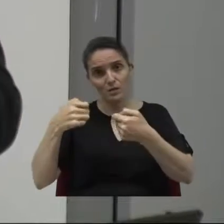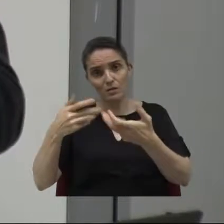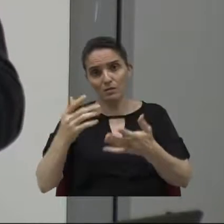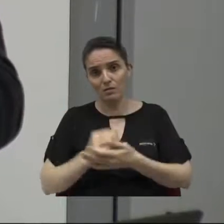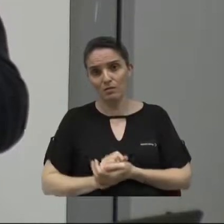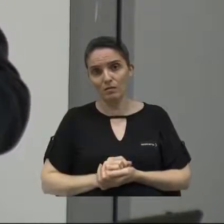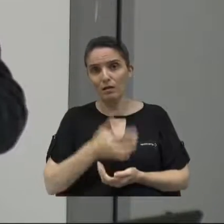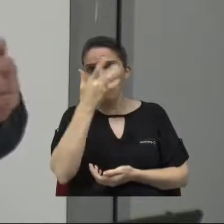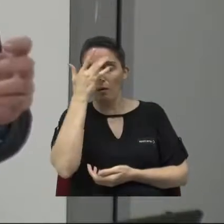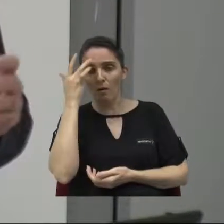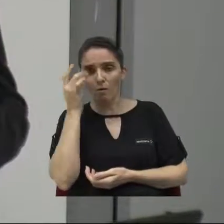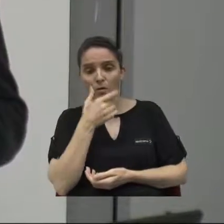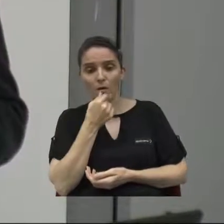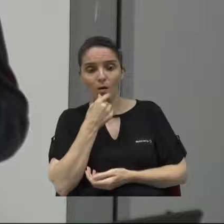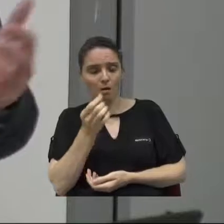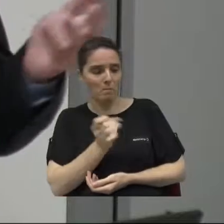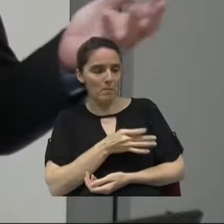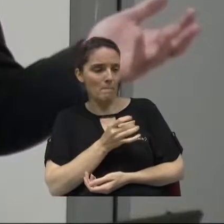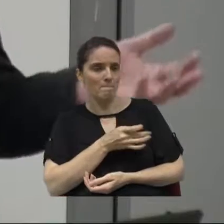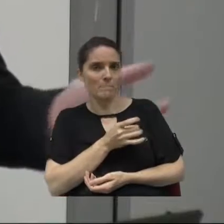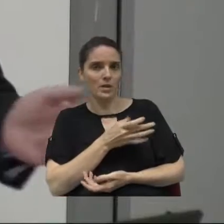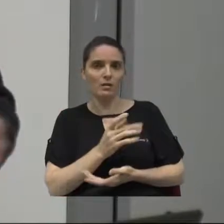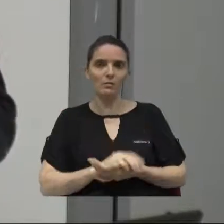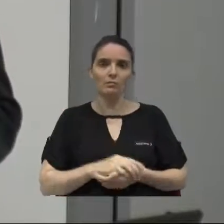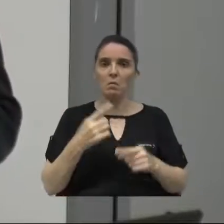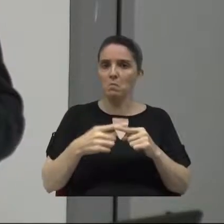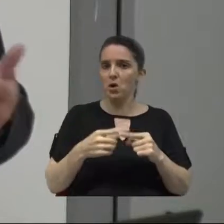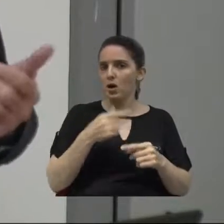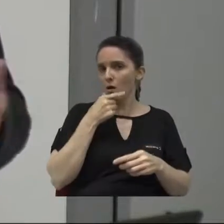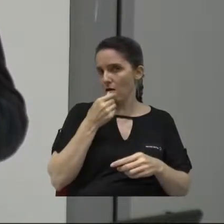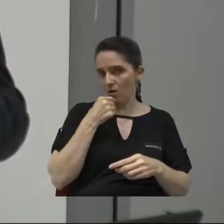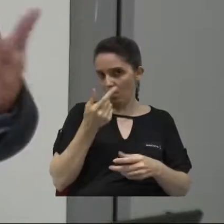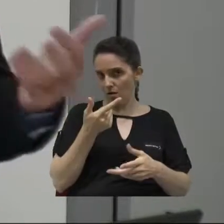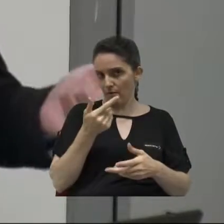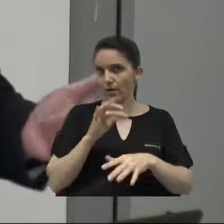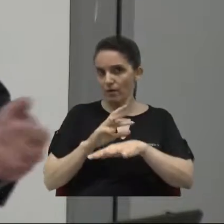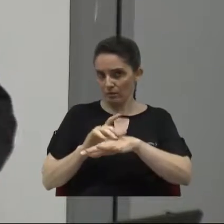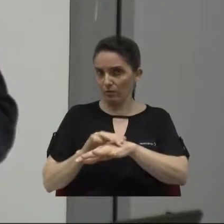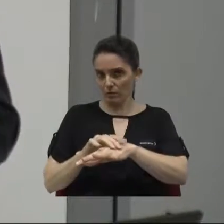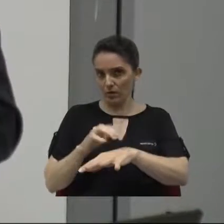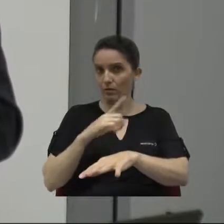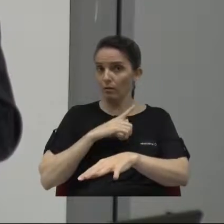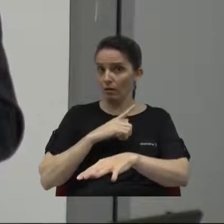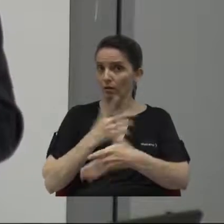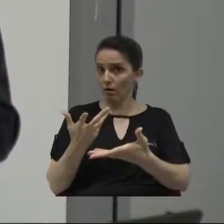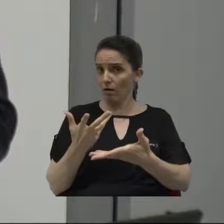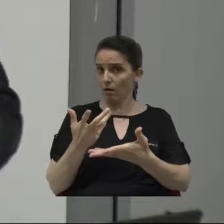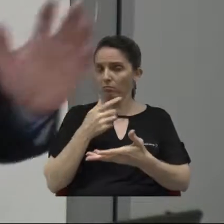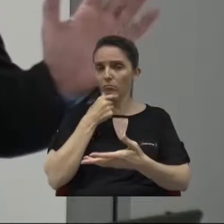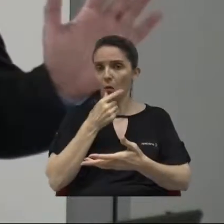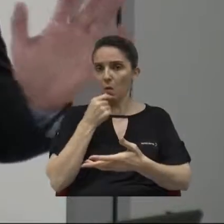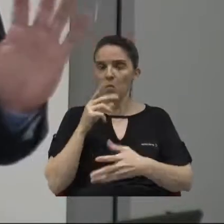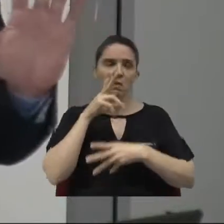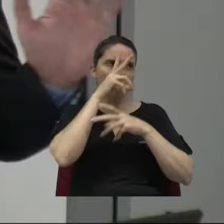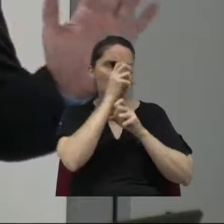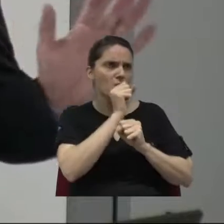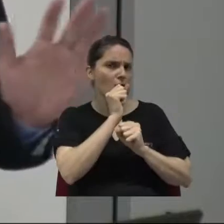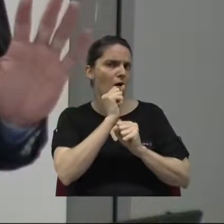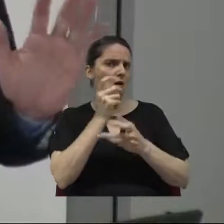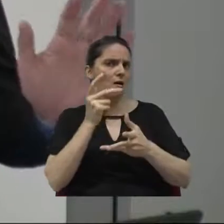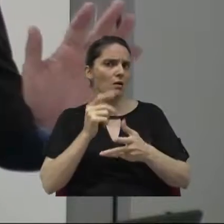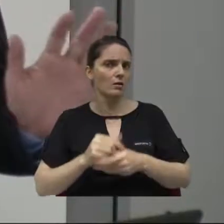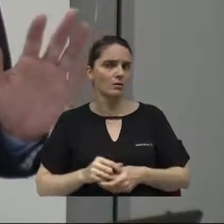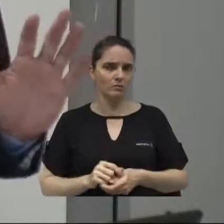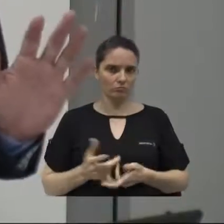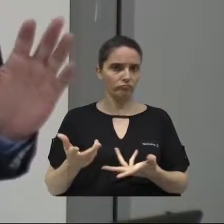medo, por achar que homem não adoece, que homem é forte, que homem